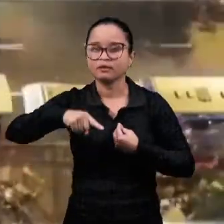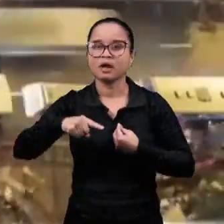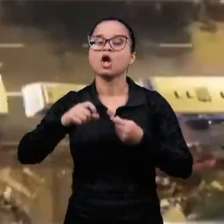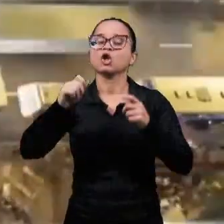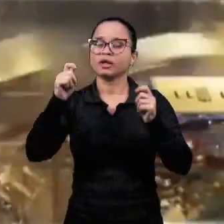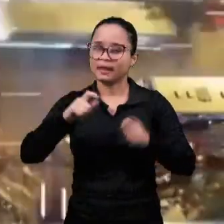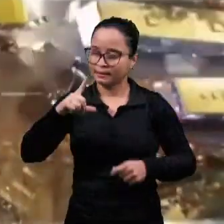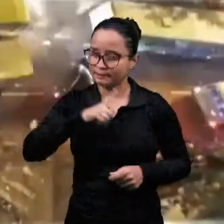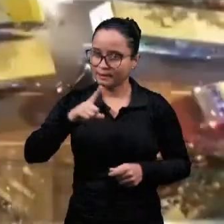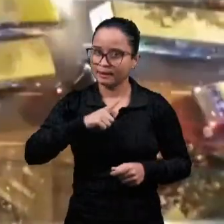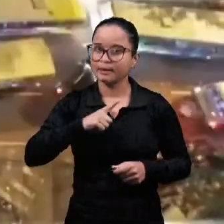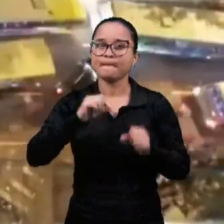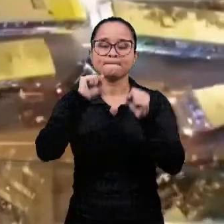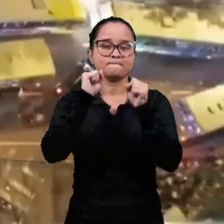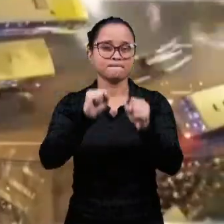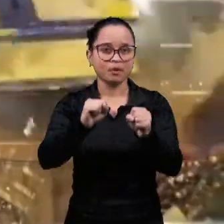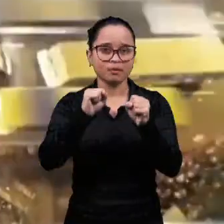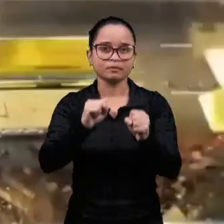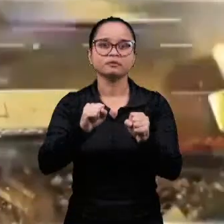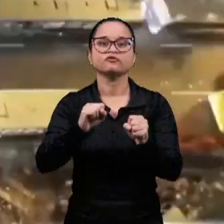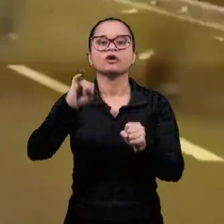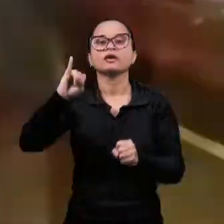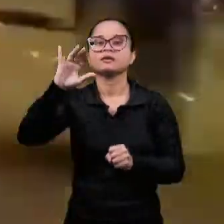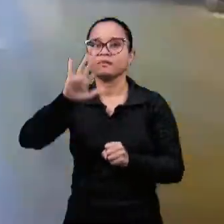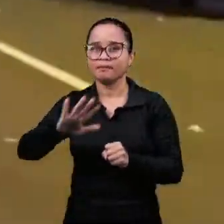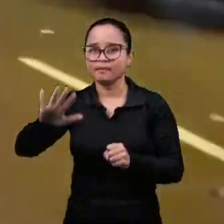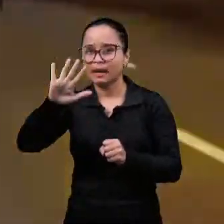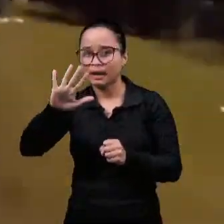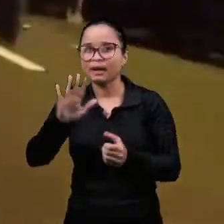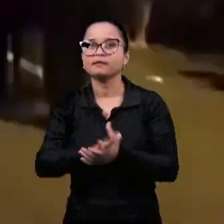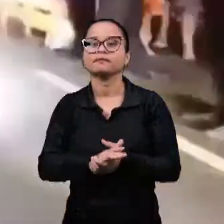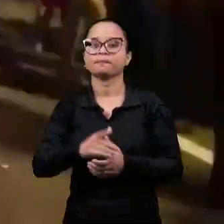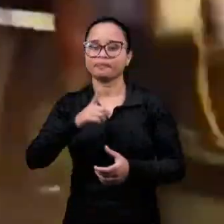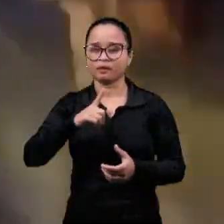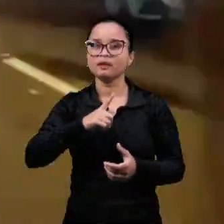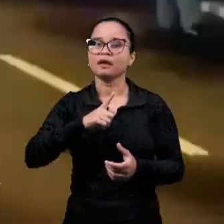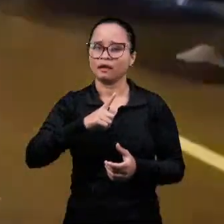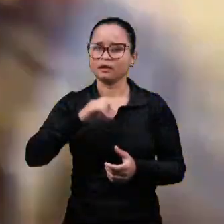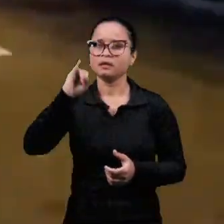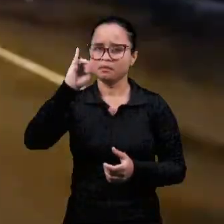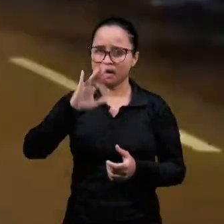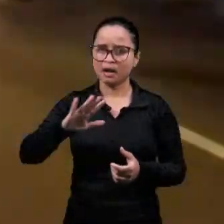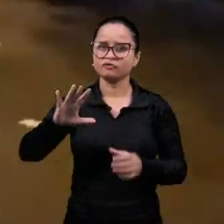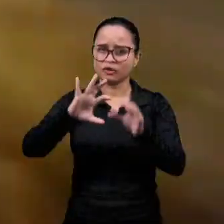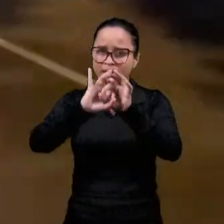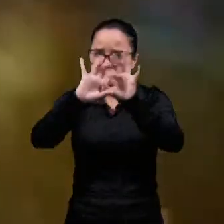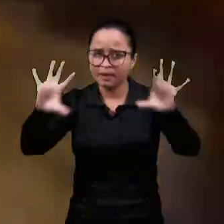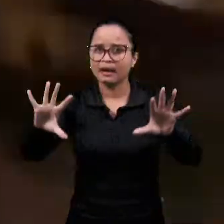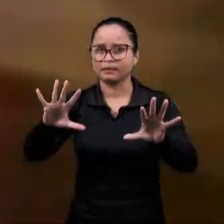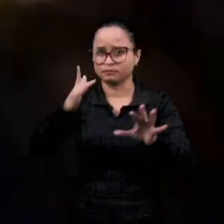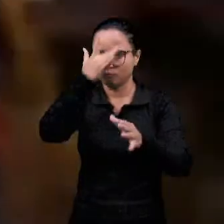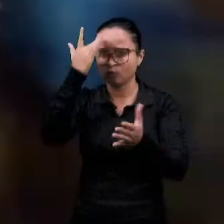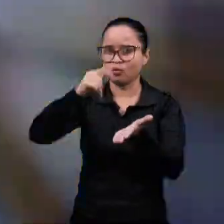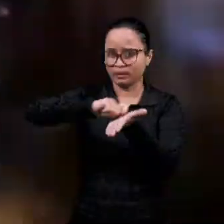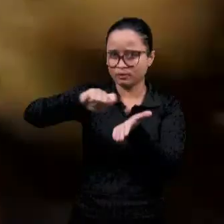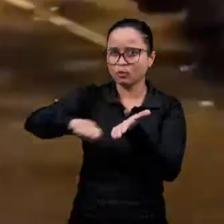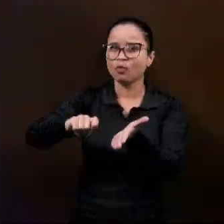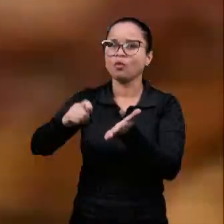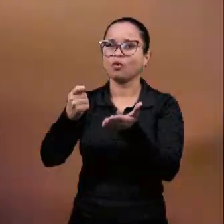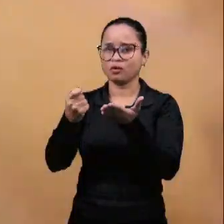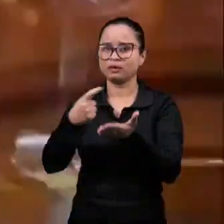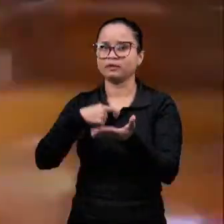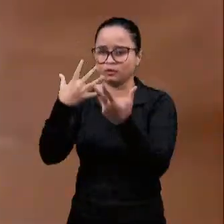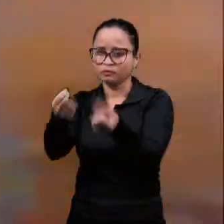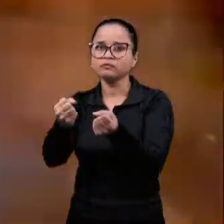que alguém resolva dizer que a gente está usando sem autorização. Nós temos documentação disso aí. E essas imagens,